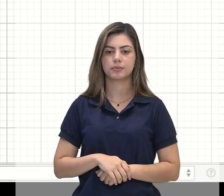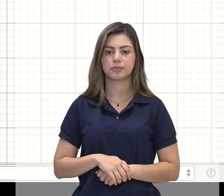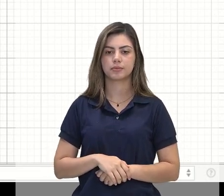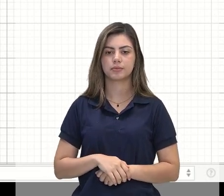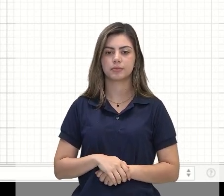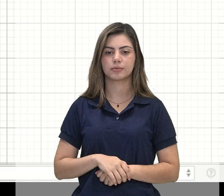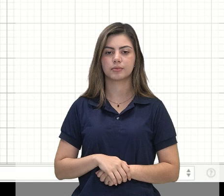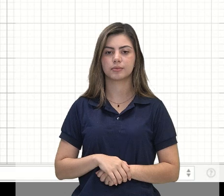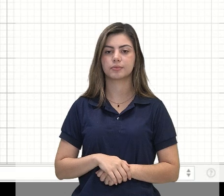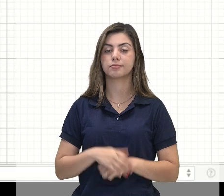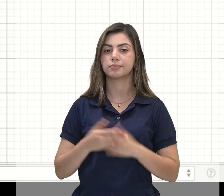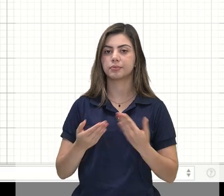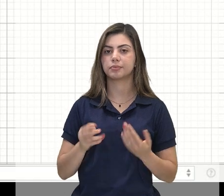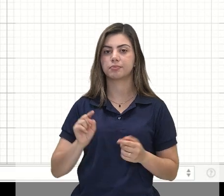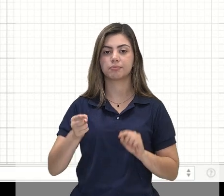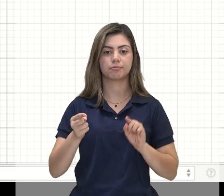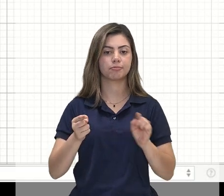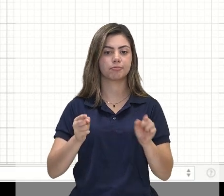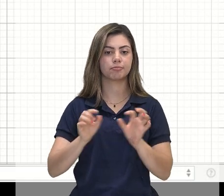Ó, 5,